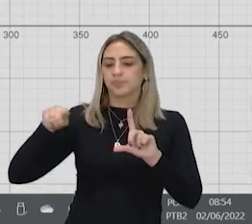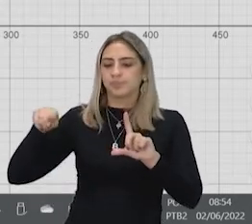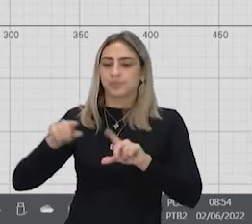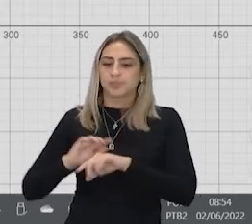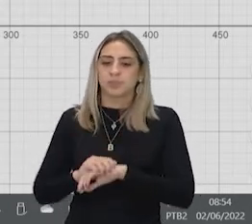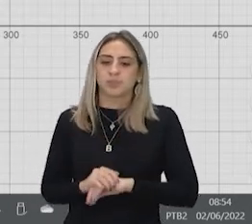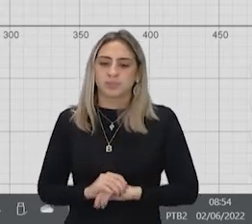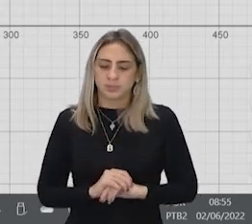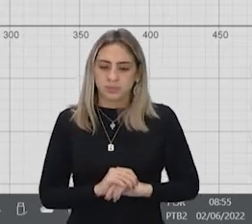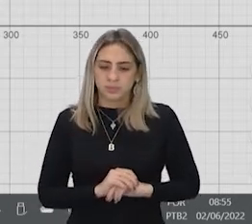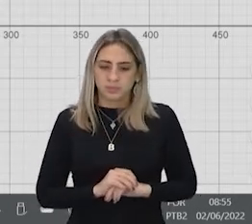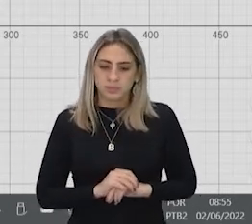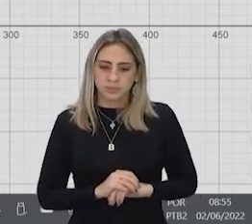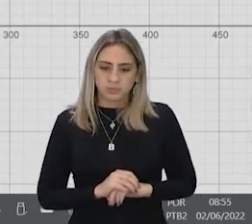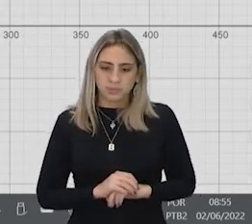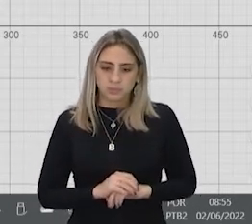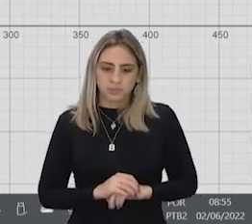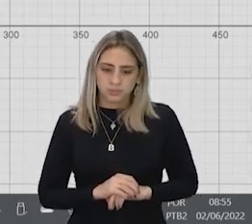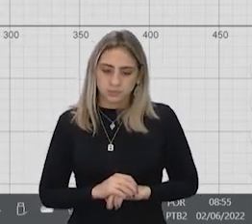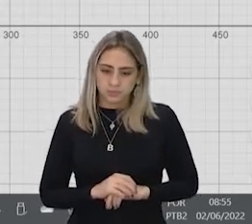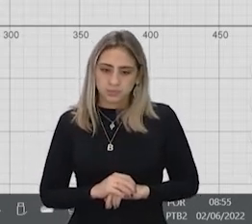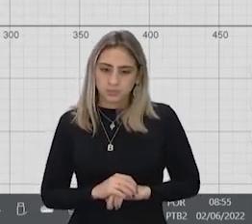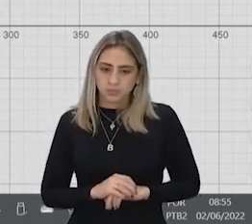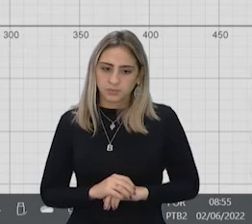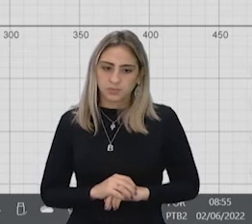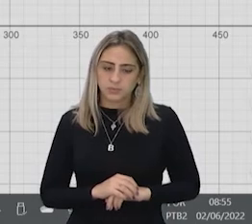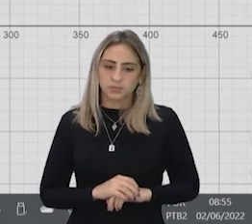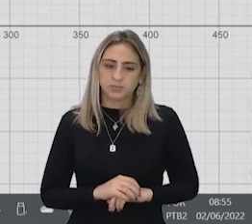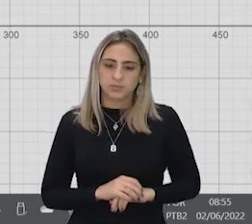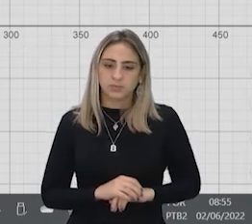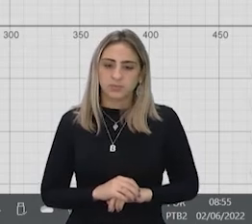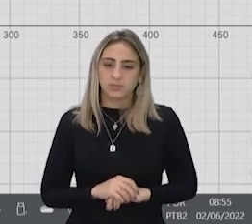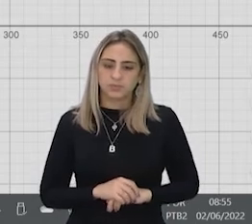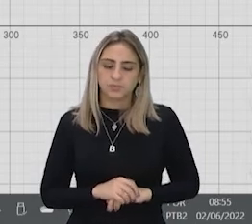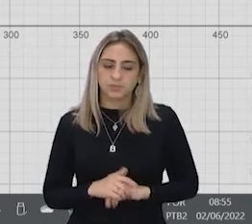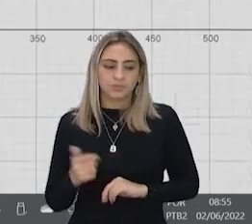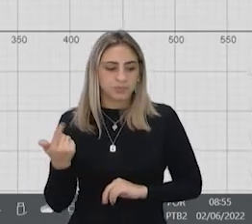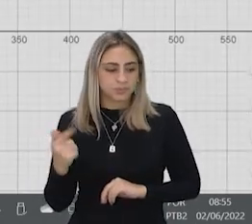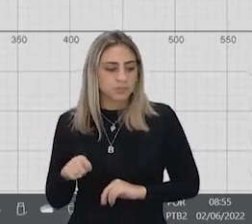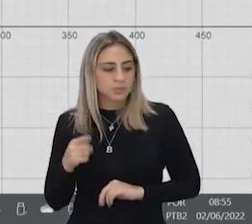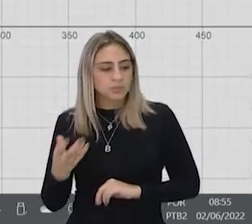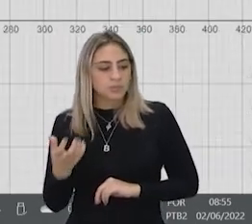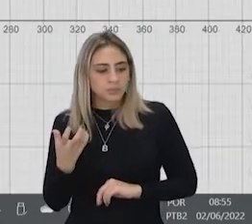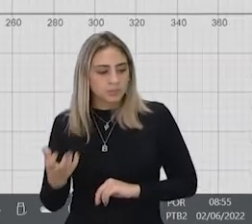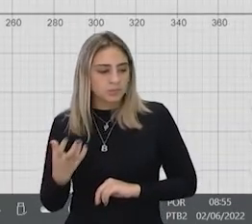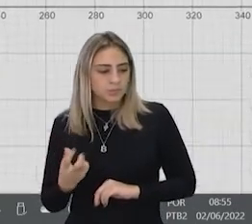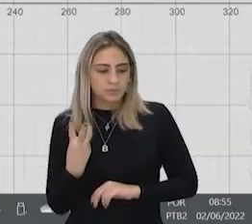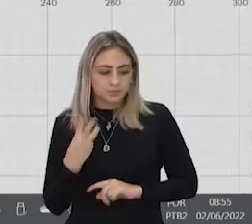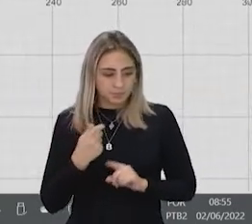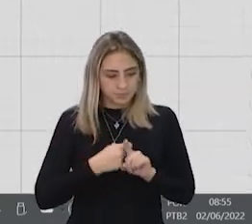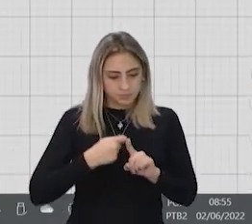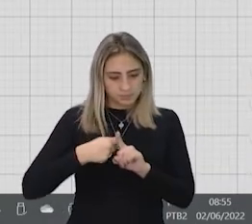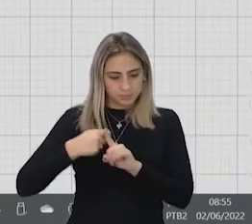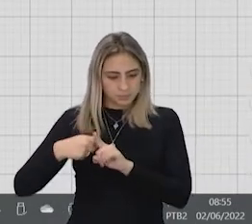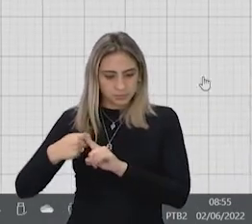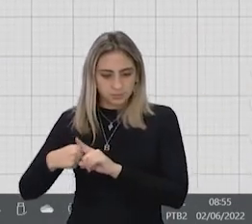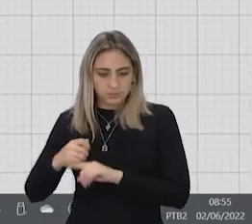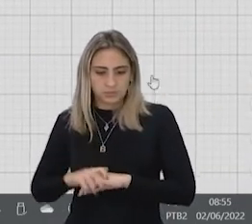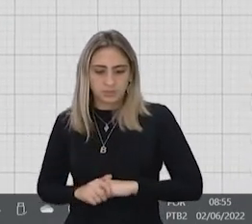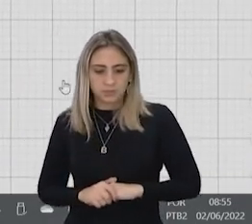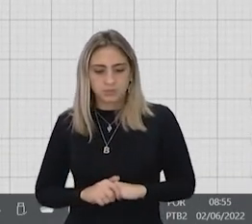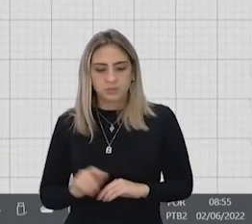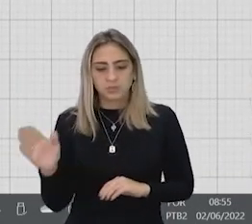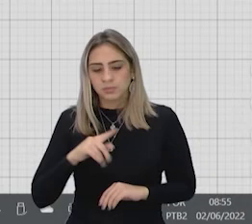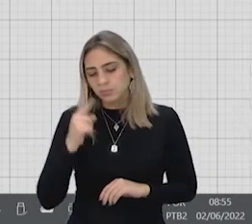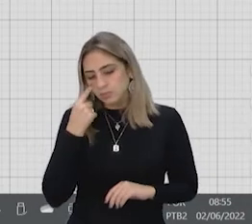um montante a juro composto. Então, de novo, ó, por exemplo, o que ele quer? Ele quer nos 3 meses. Então, vamos dar